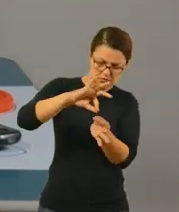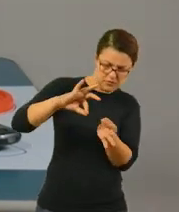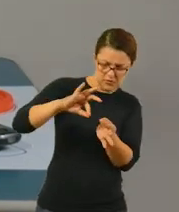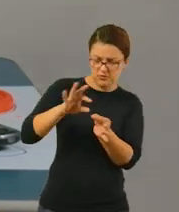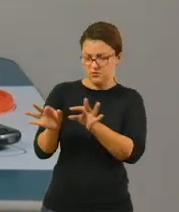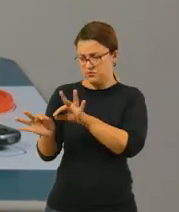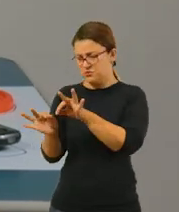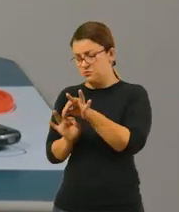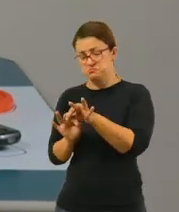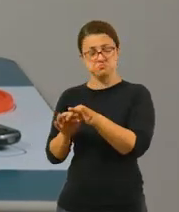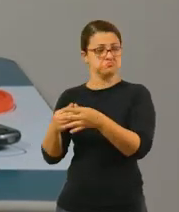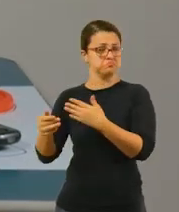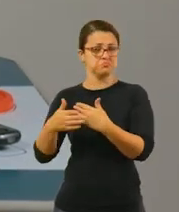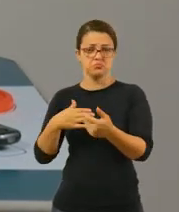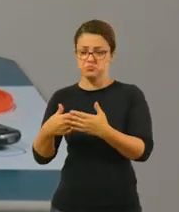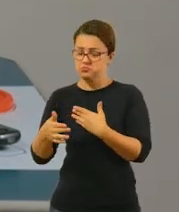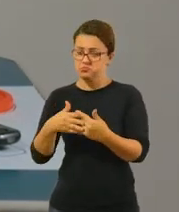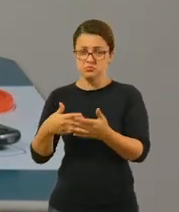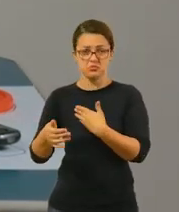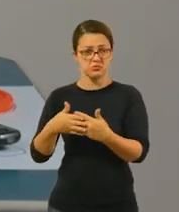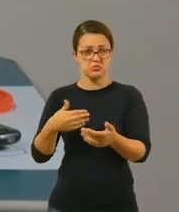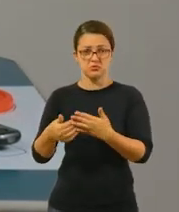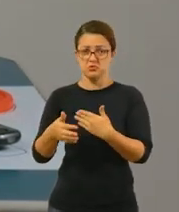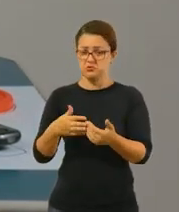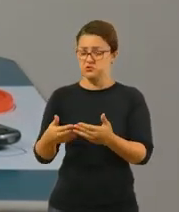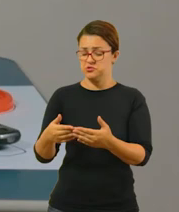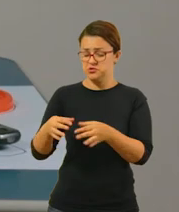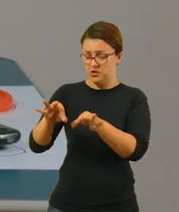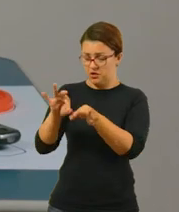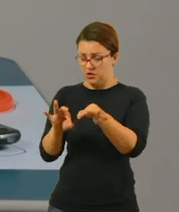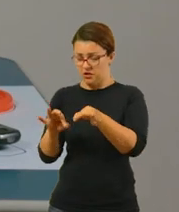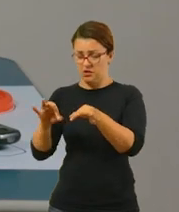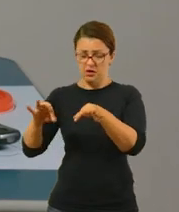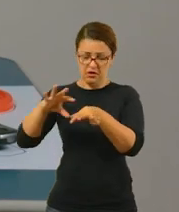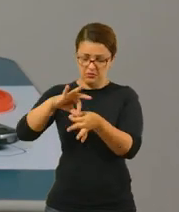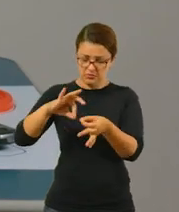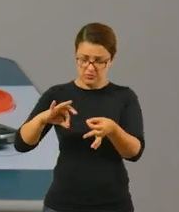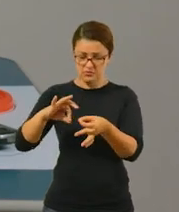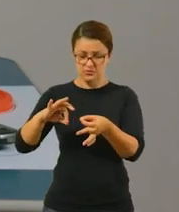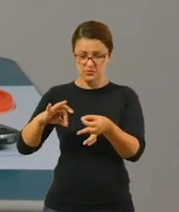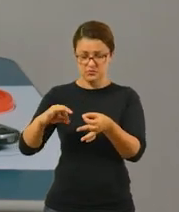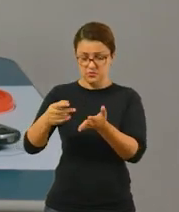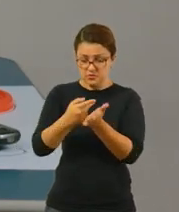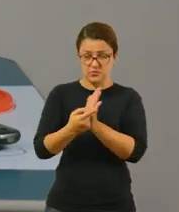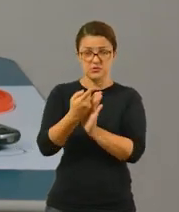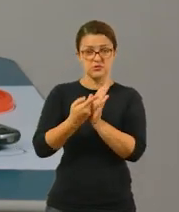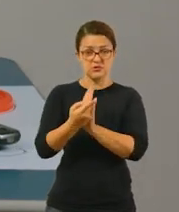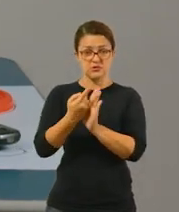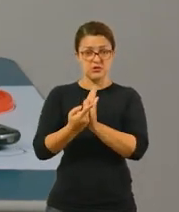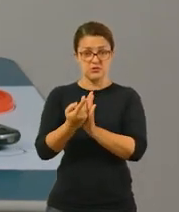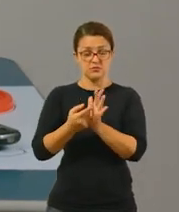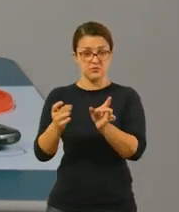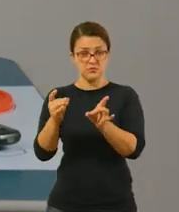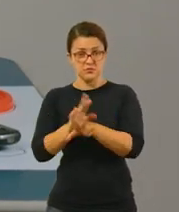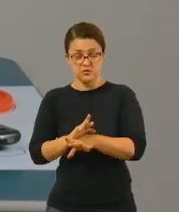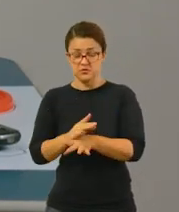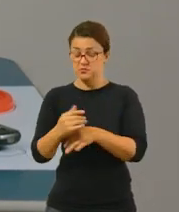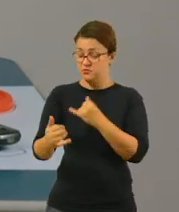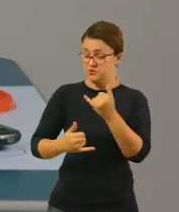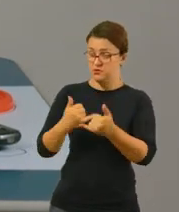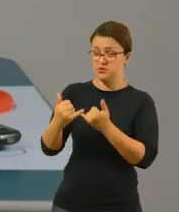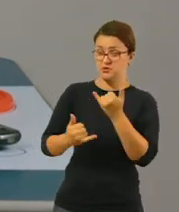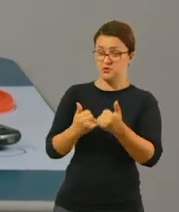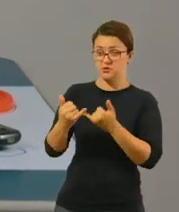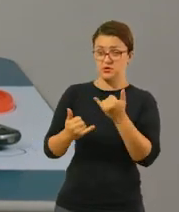de cima dela ou seu, deixa ela recortar. Nesse recorte é um desenho. Então, depois que ela recortou, você pode pegar e brincar com